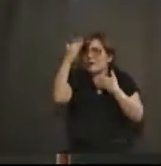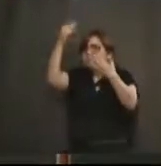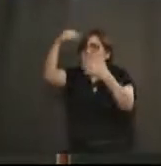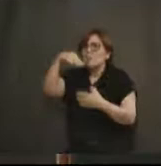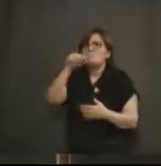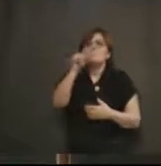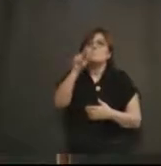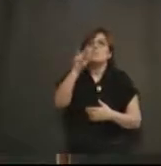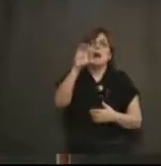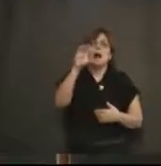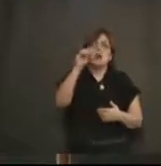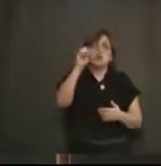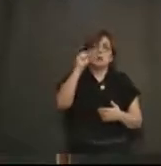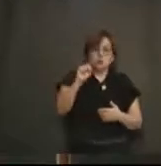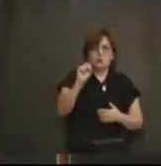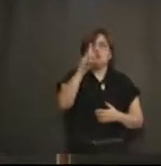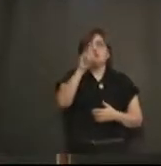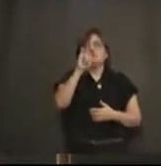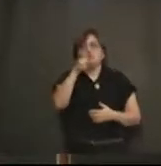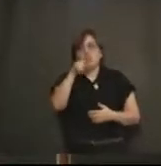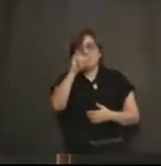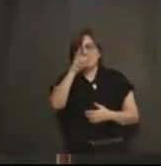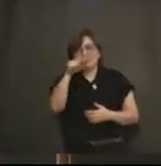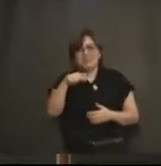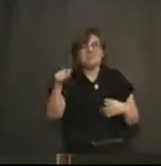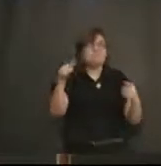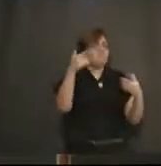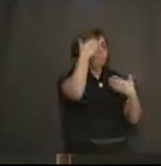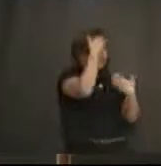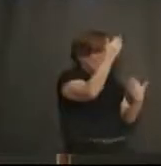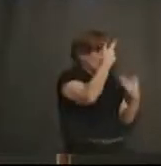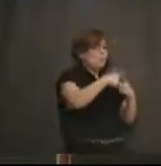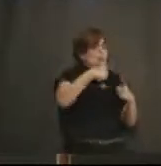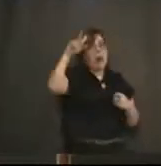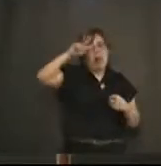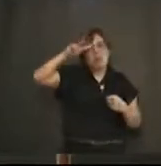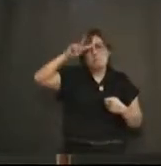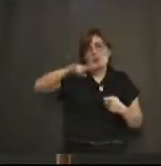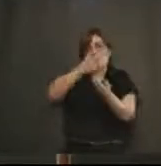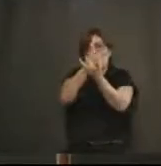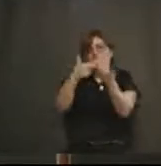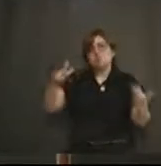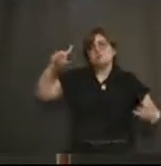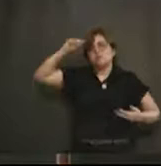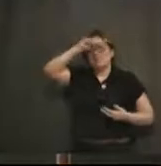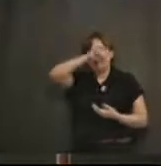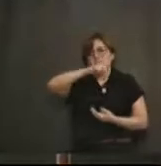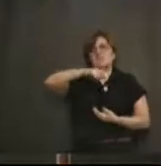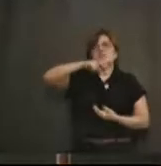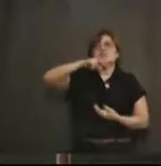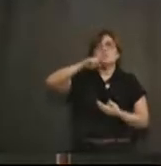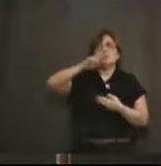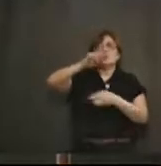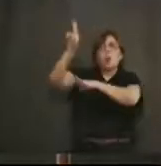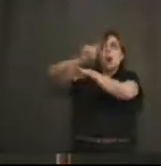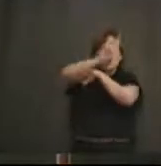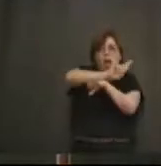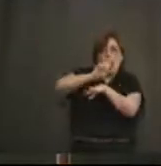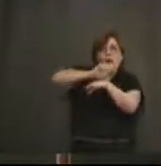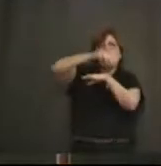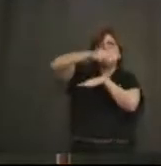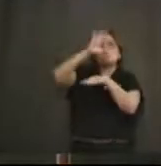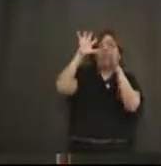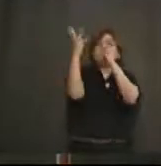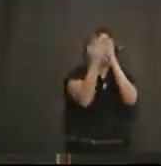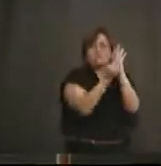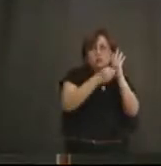ter mencionado, né, essa situação particularmente difícil, né, da região amazônica, da região norte do Brasil. E,